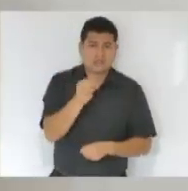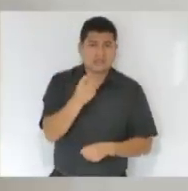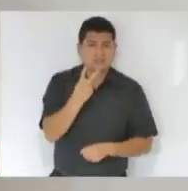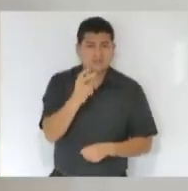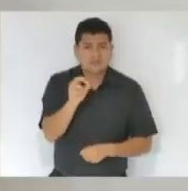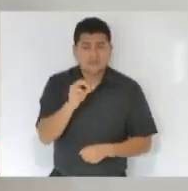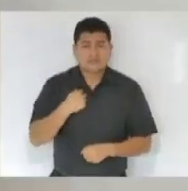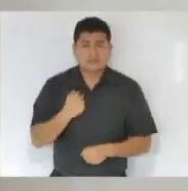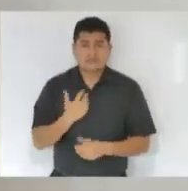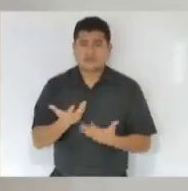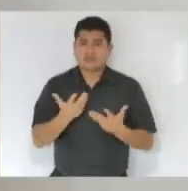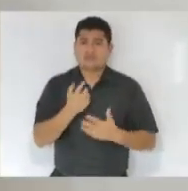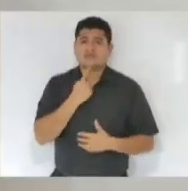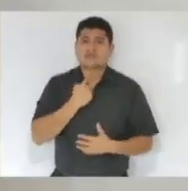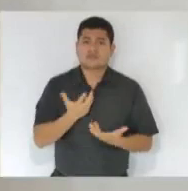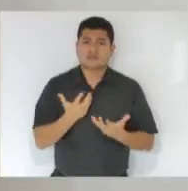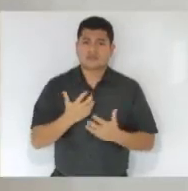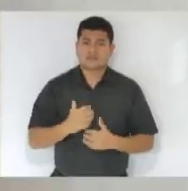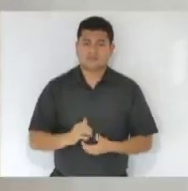querer...